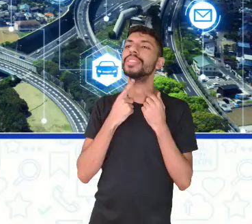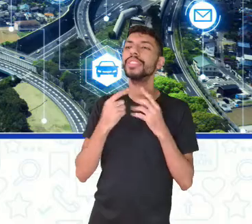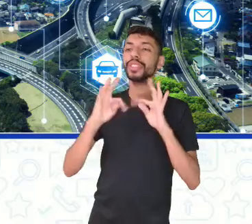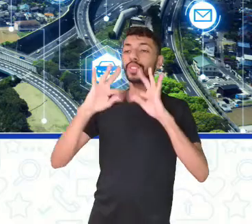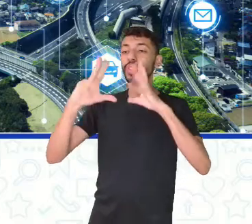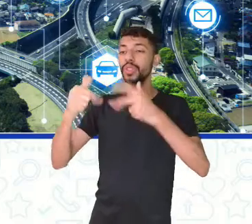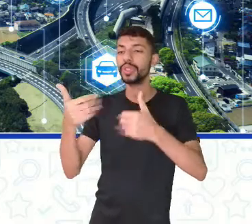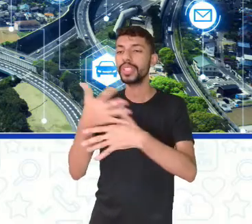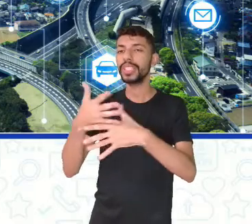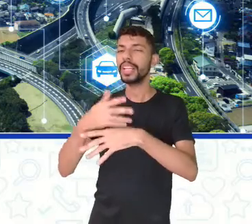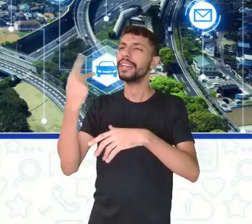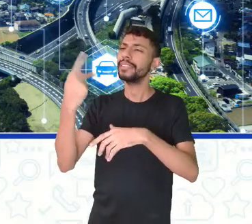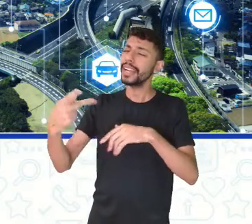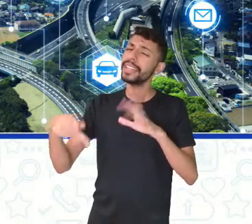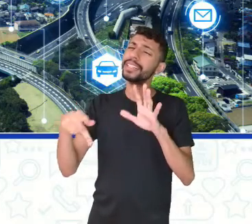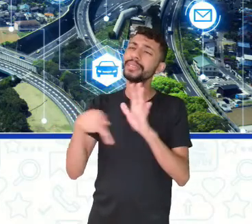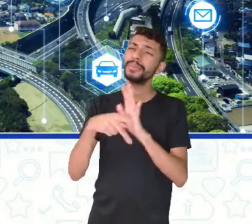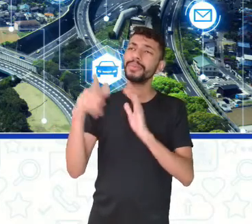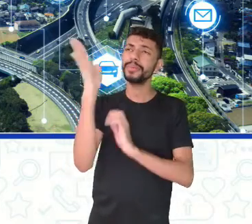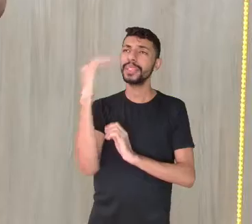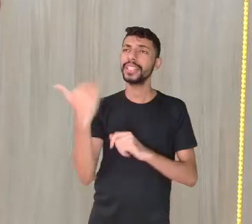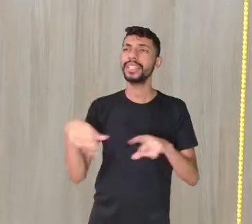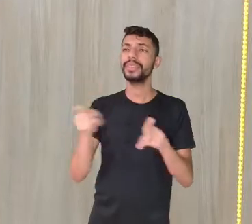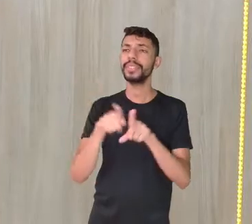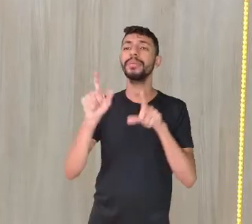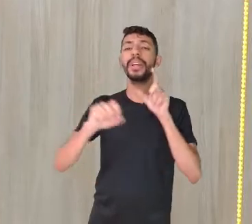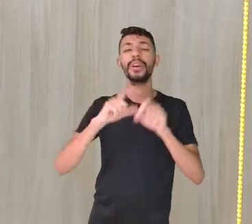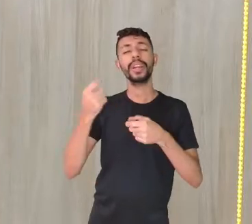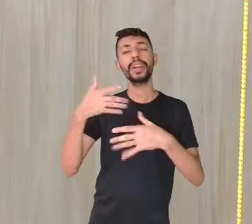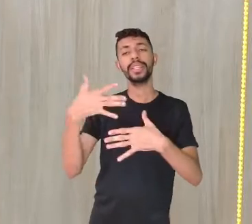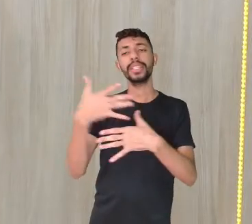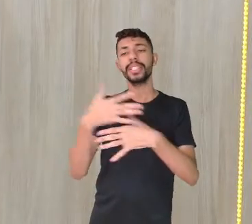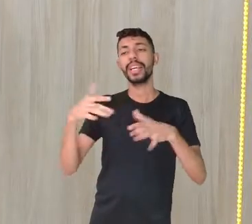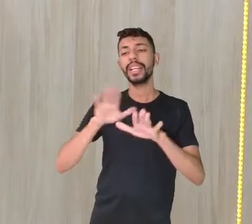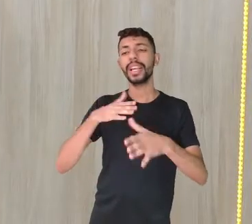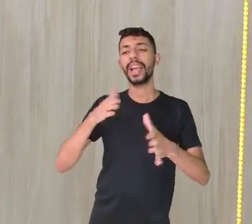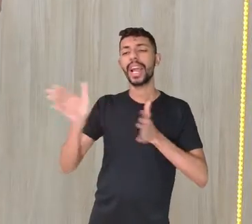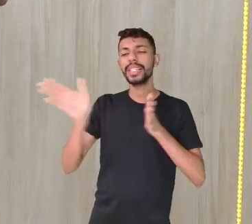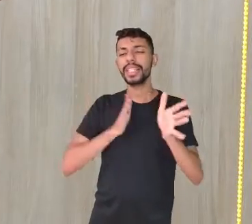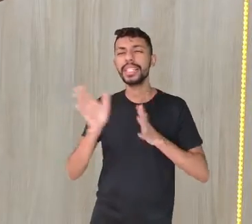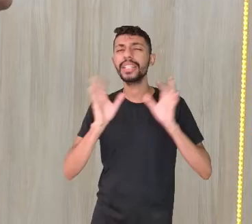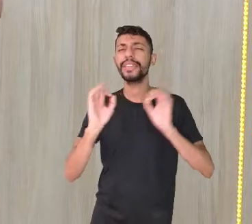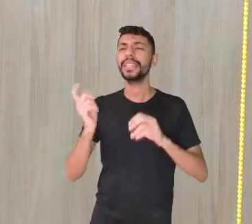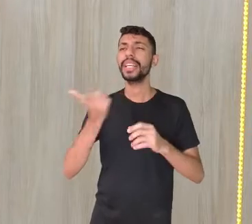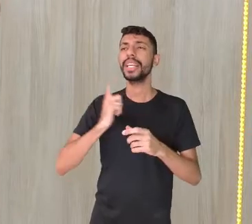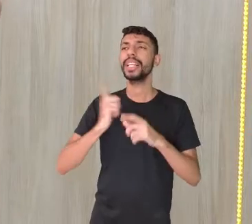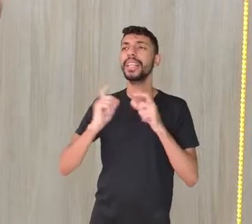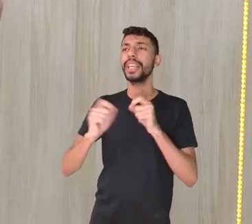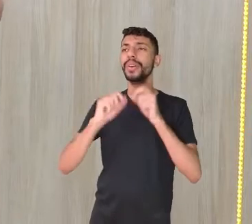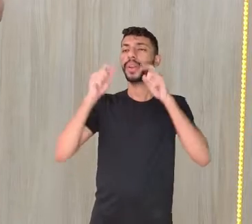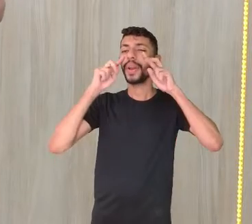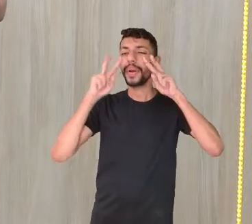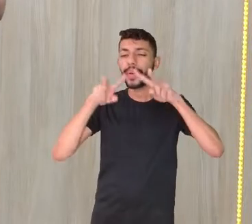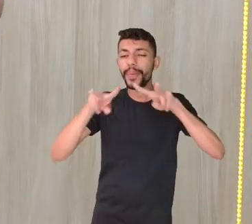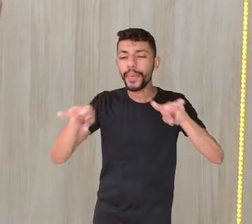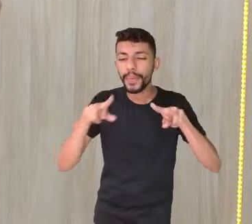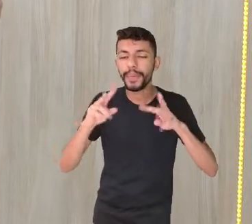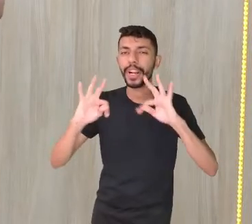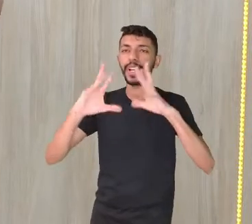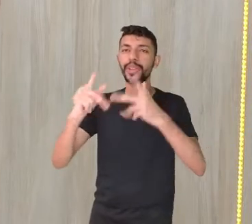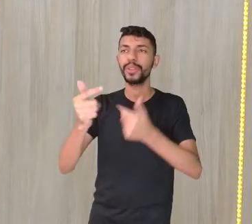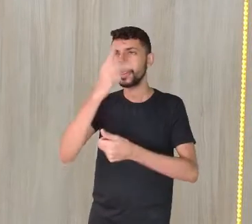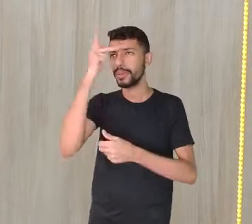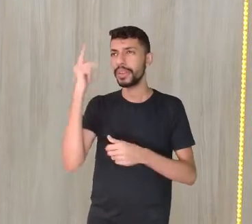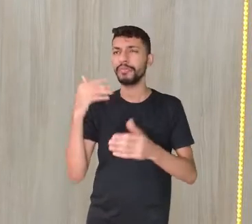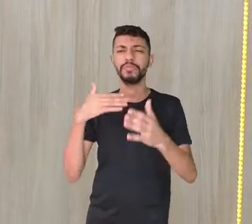em particular, que é uma cidade acessível, uma cidade que tem um olhar para todas as pessoas, independente